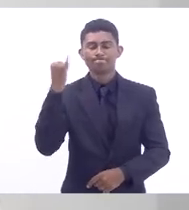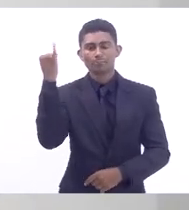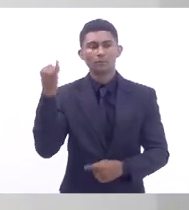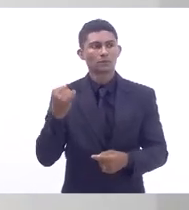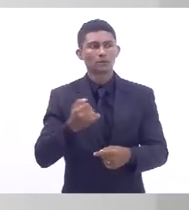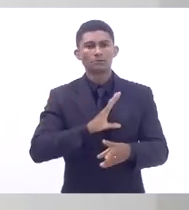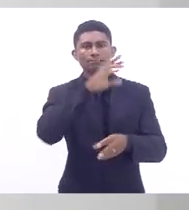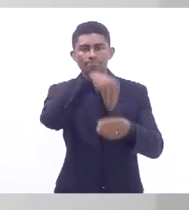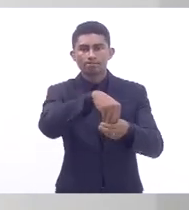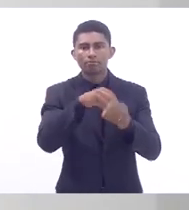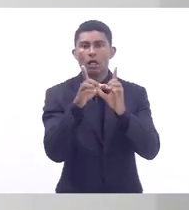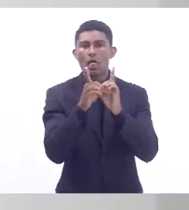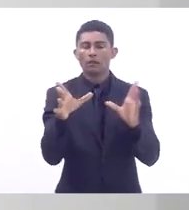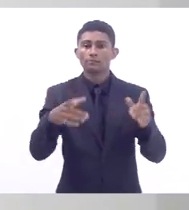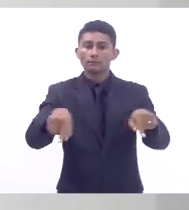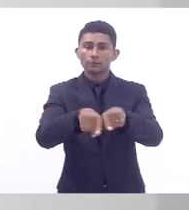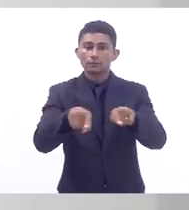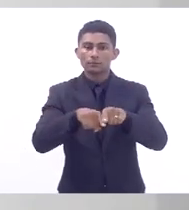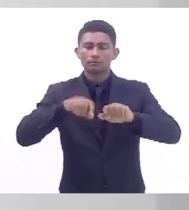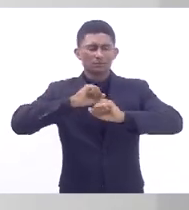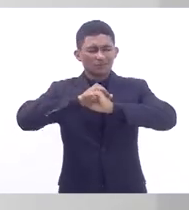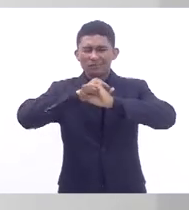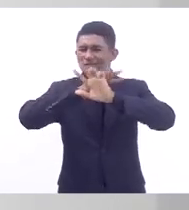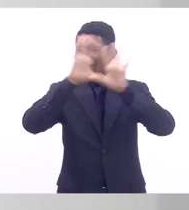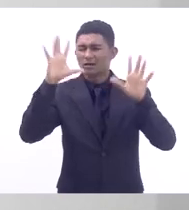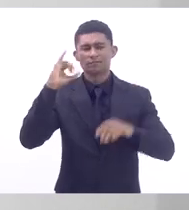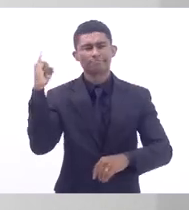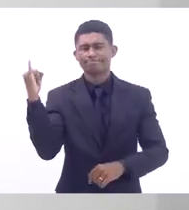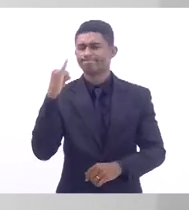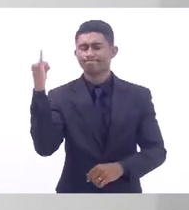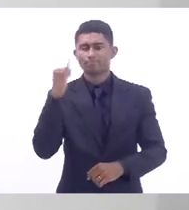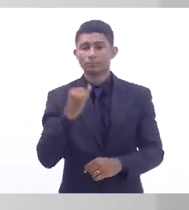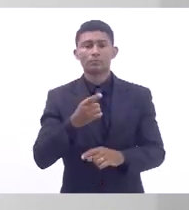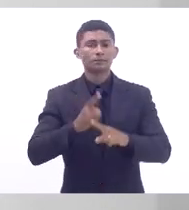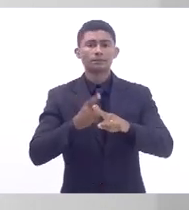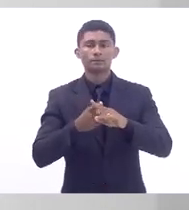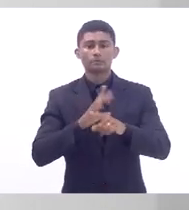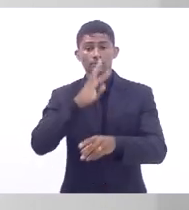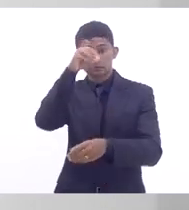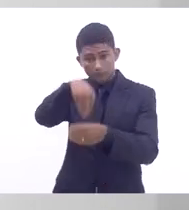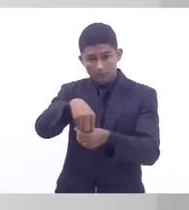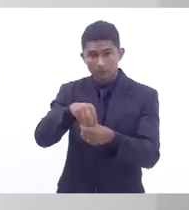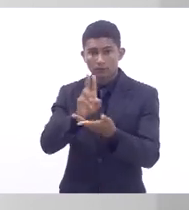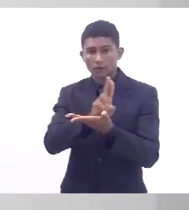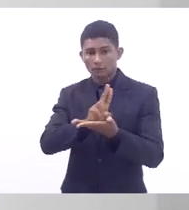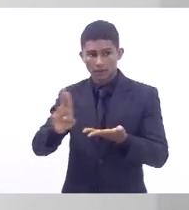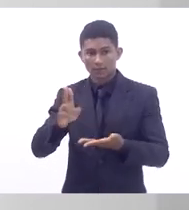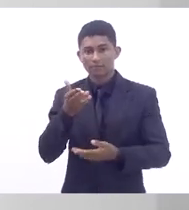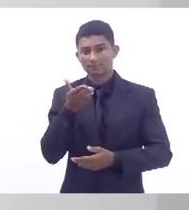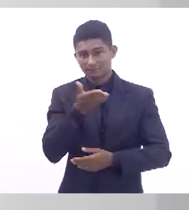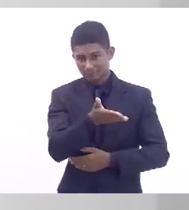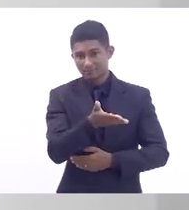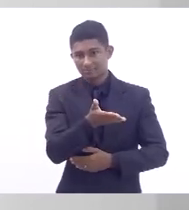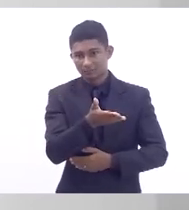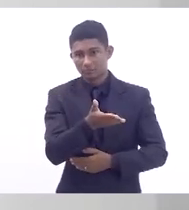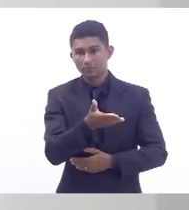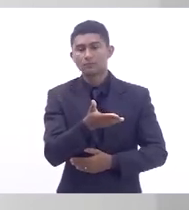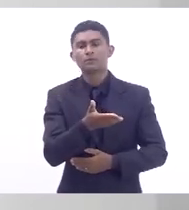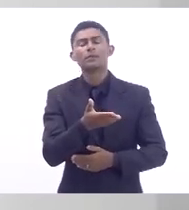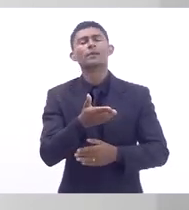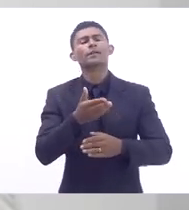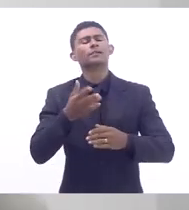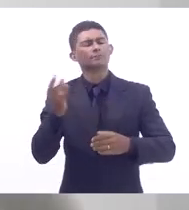a discussão de democracia interna falamos de Transparência a universidade na medida do possível é